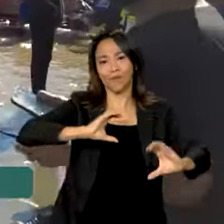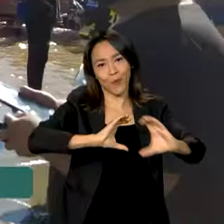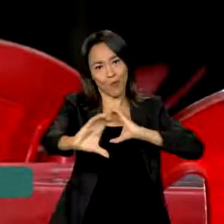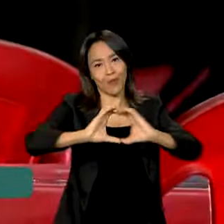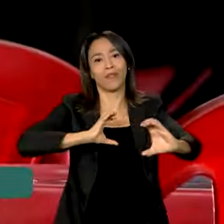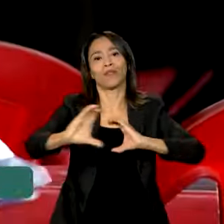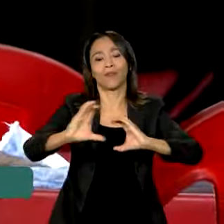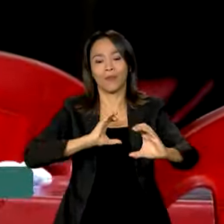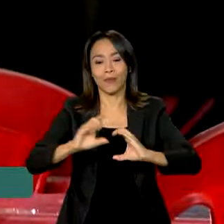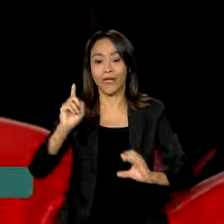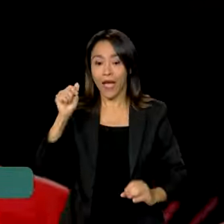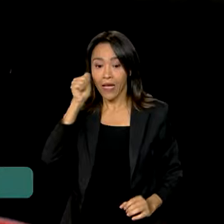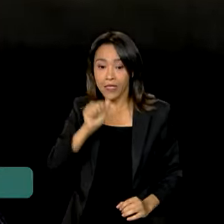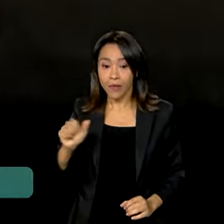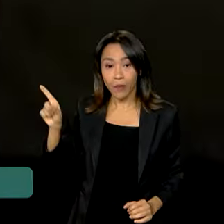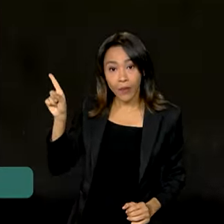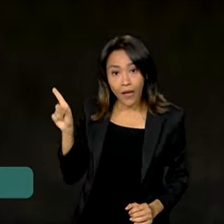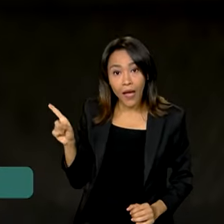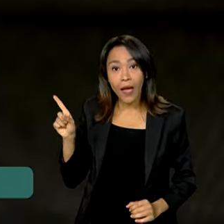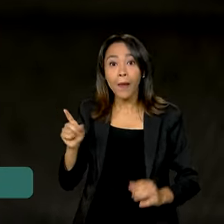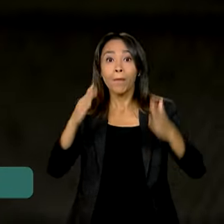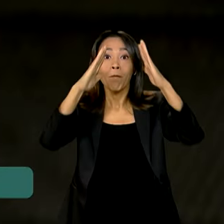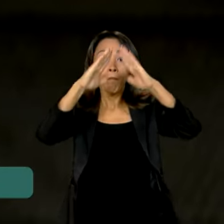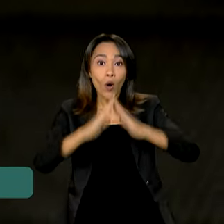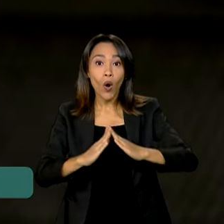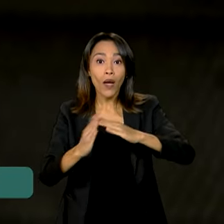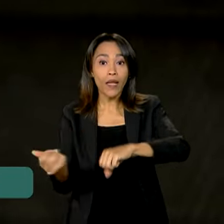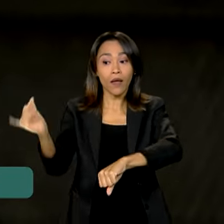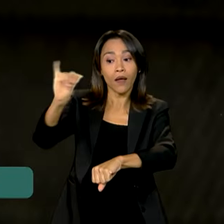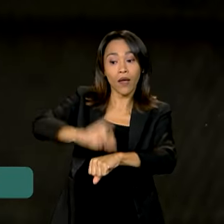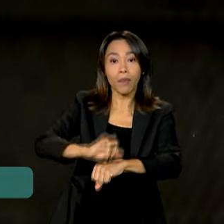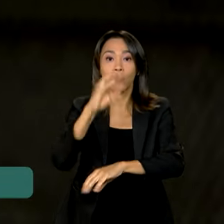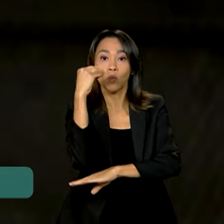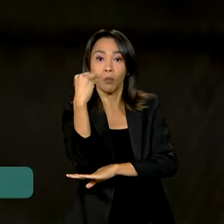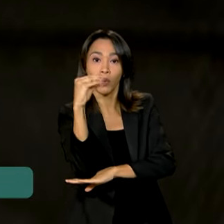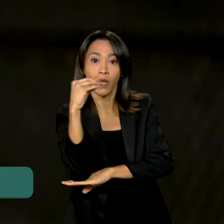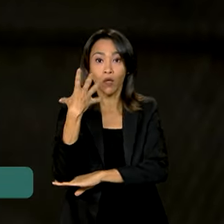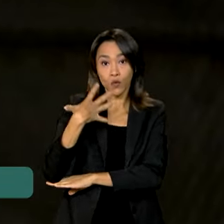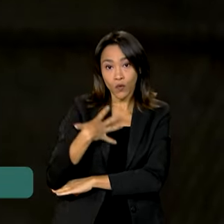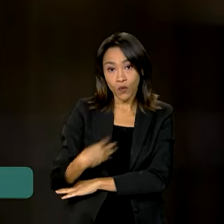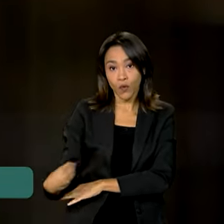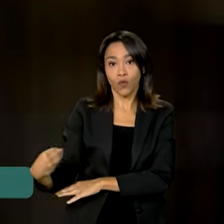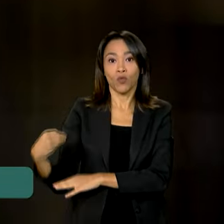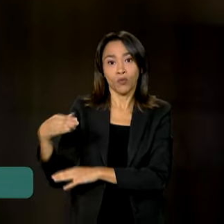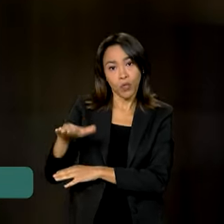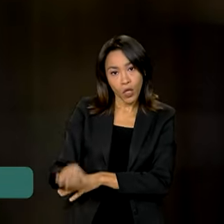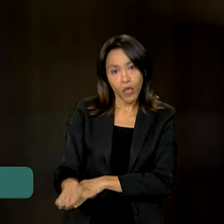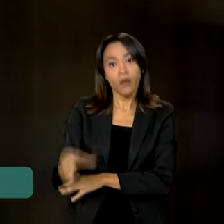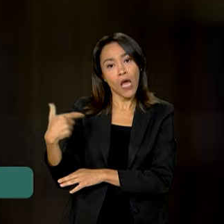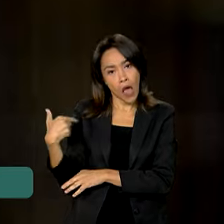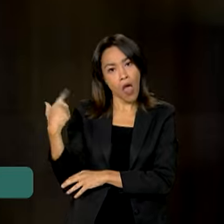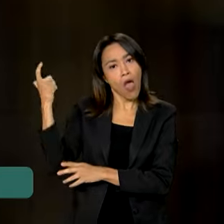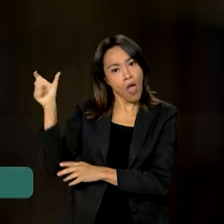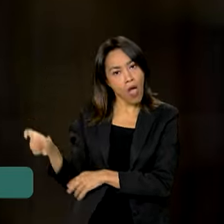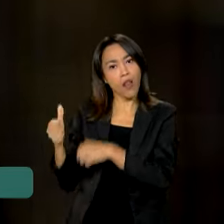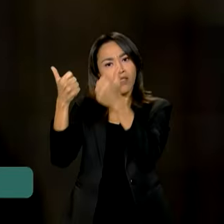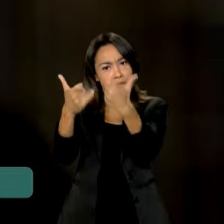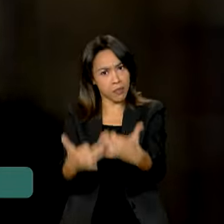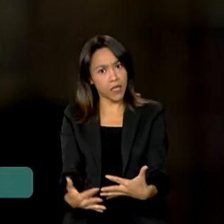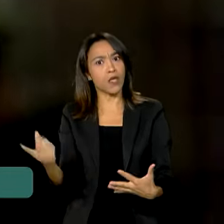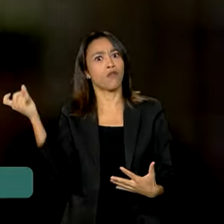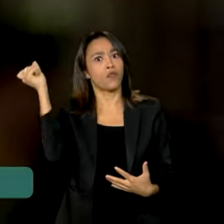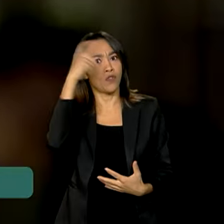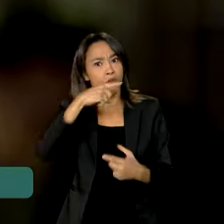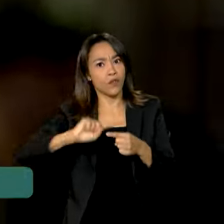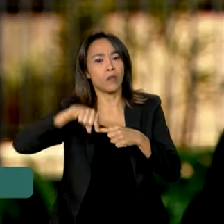telecomunicações. A Aline mora no Centro Histórico de Porto Alegre com os filhos pequenos e relata como foram os dias logo